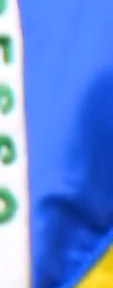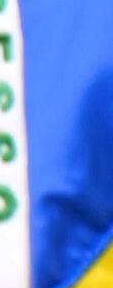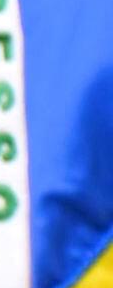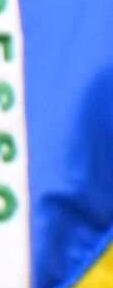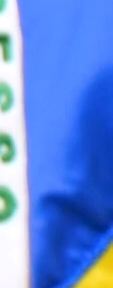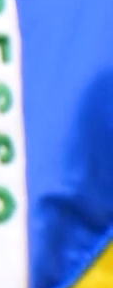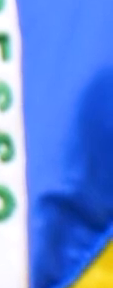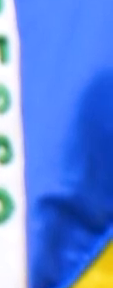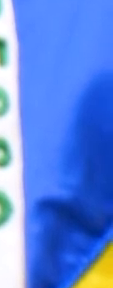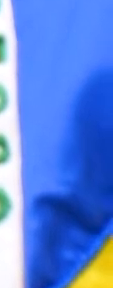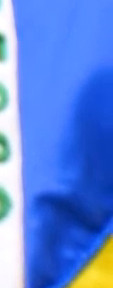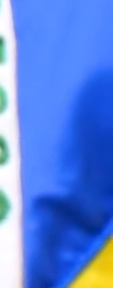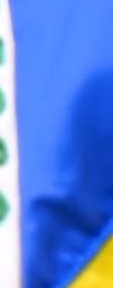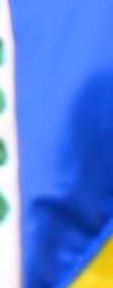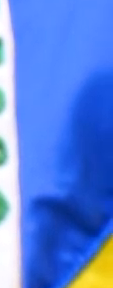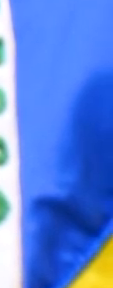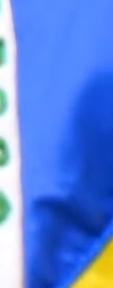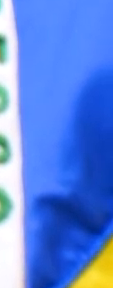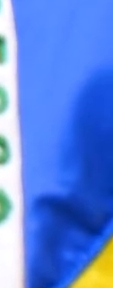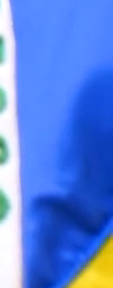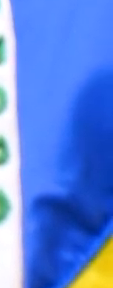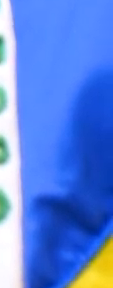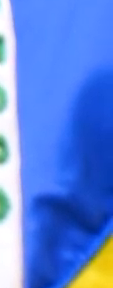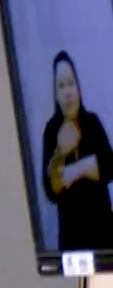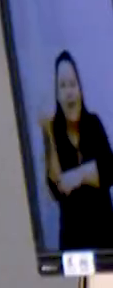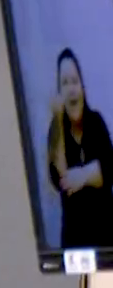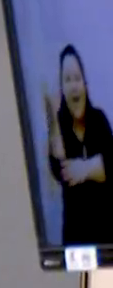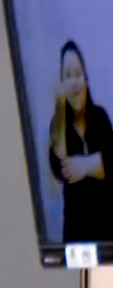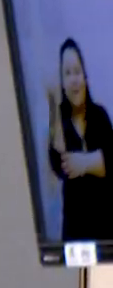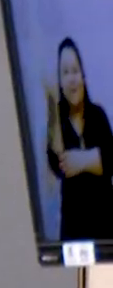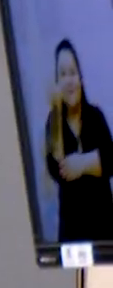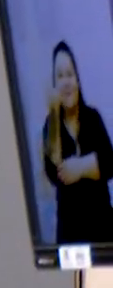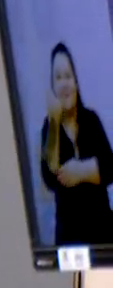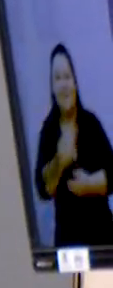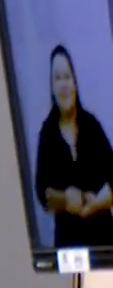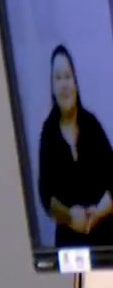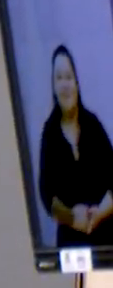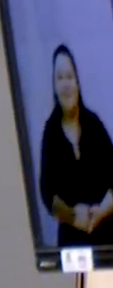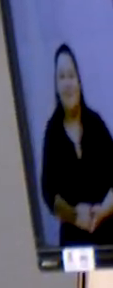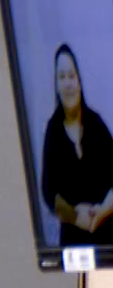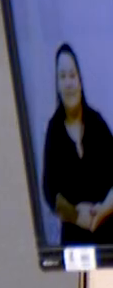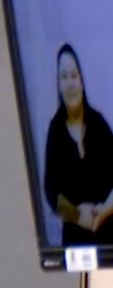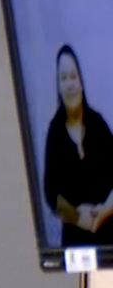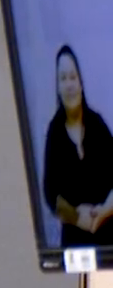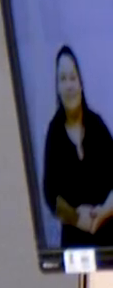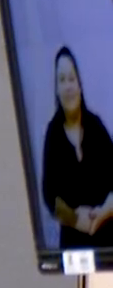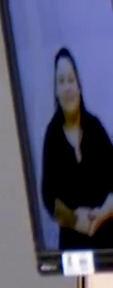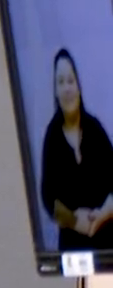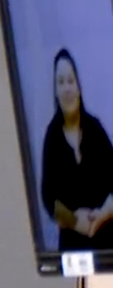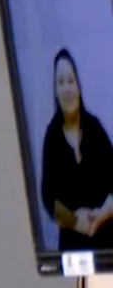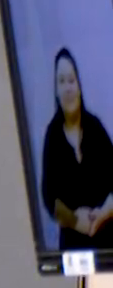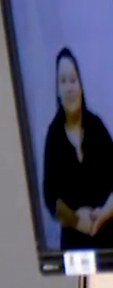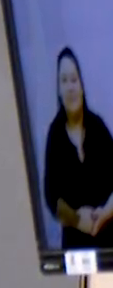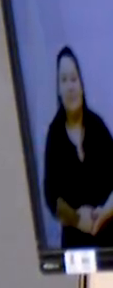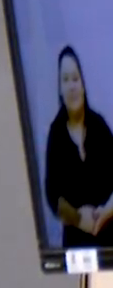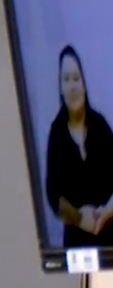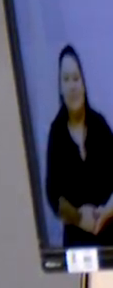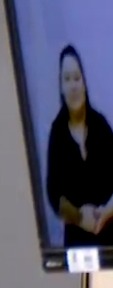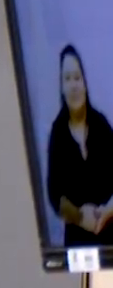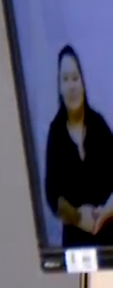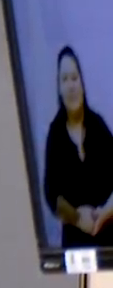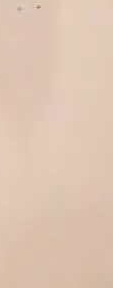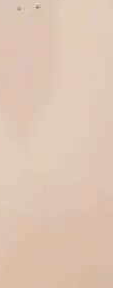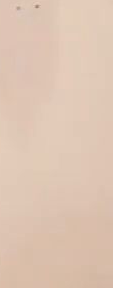Dia Nacional do Turismo e aproveitou para destacar o destino Vale Trentino. que fica localizado na região administrativa